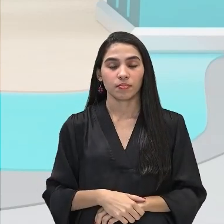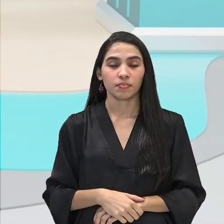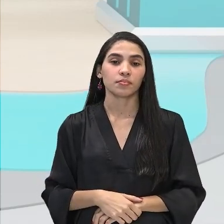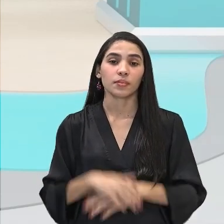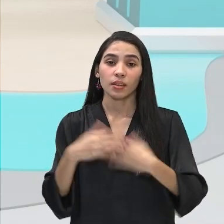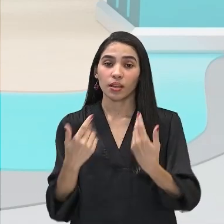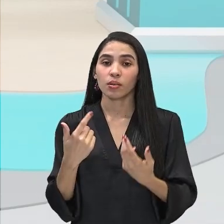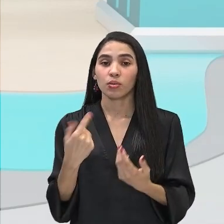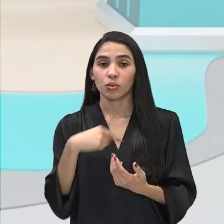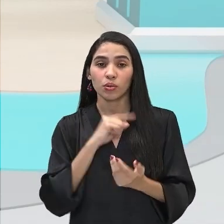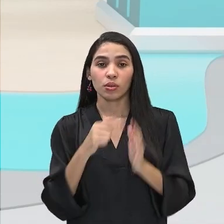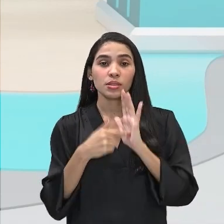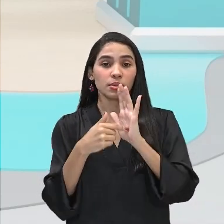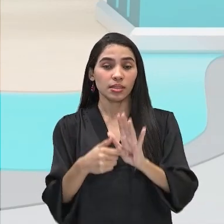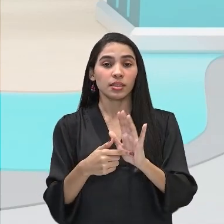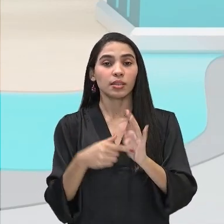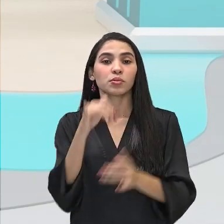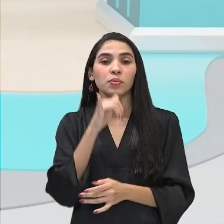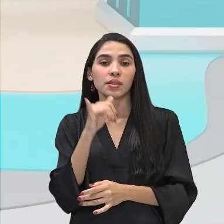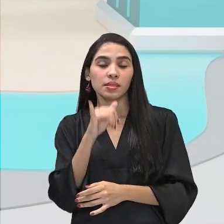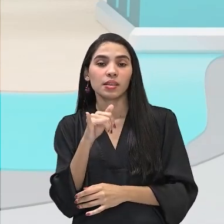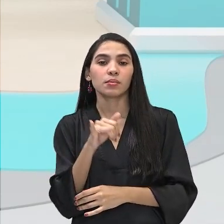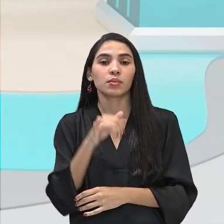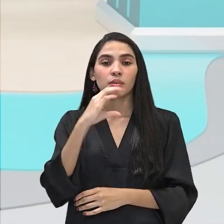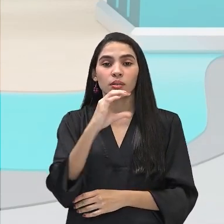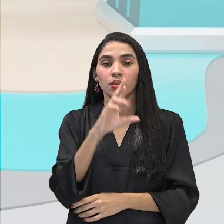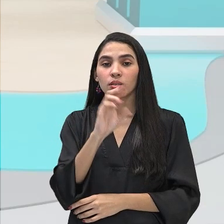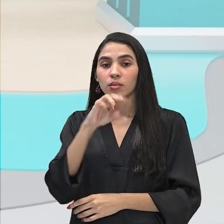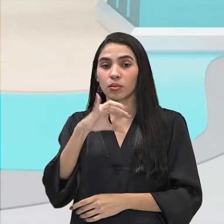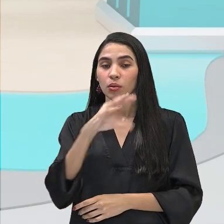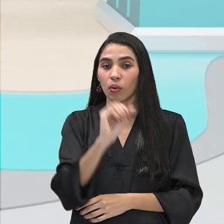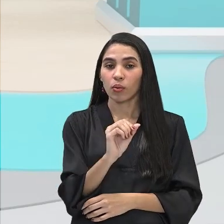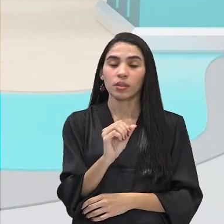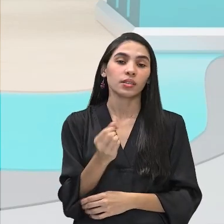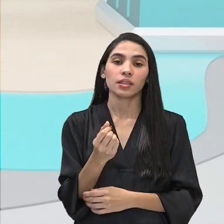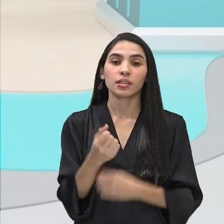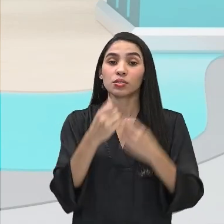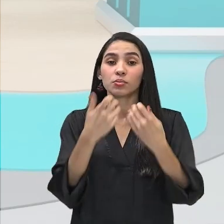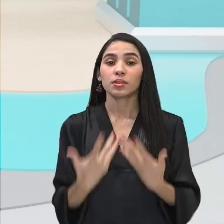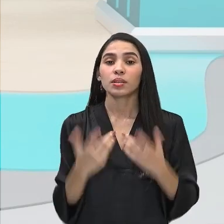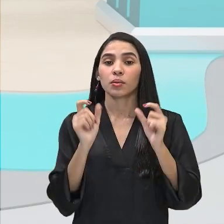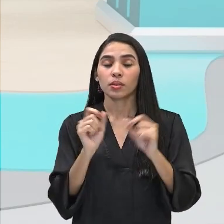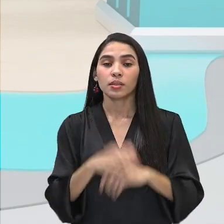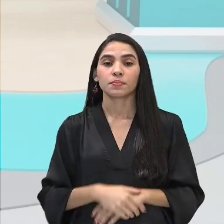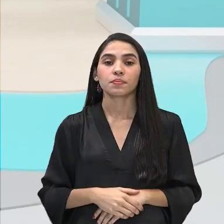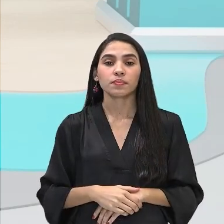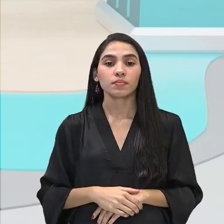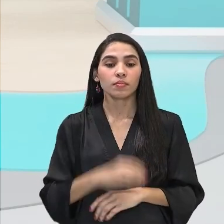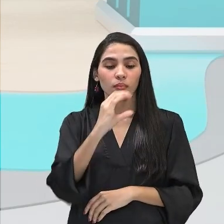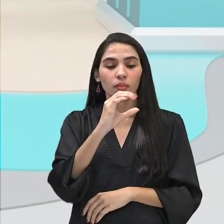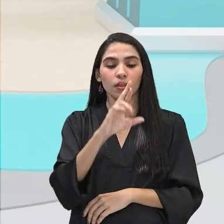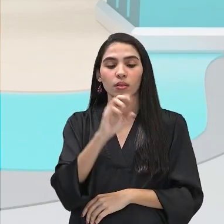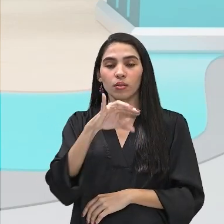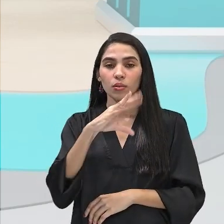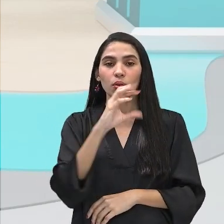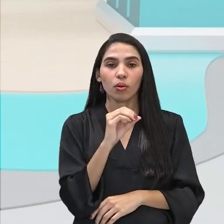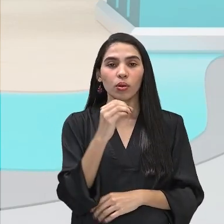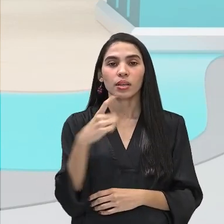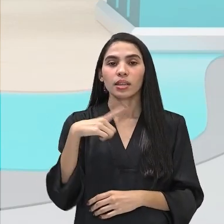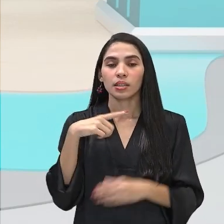trouxemos para vocês um exemplo de crônica, que faz exatamente isso. foi uma crônica escrita a partir